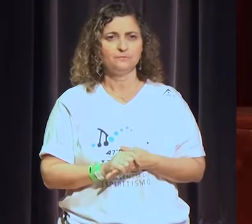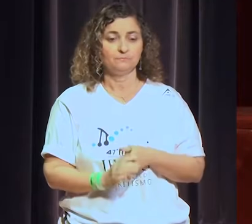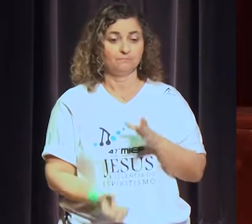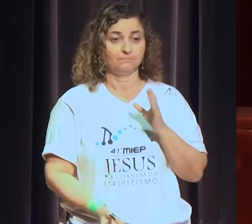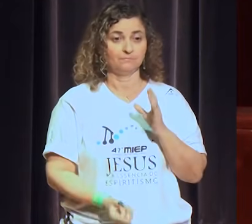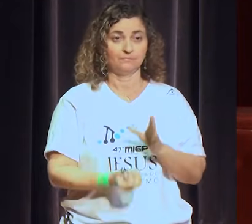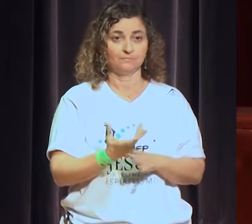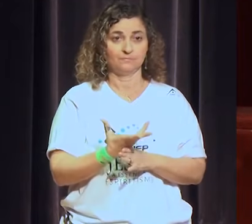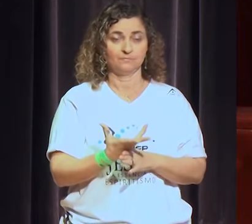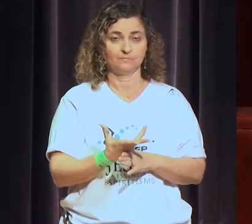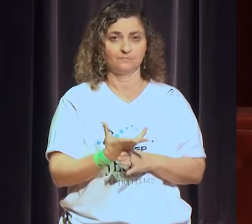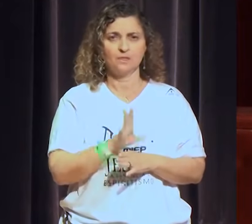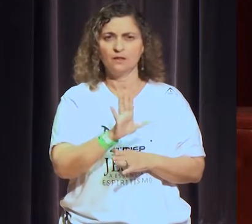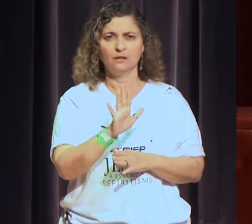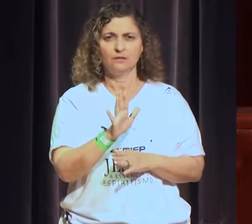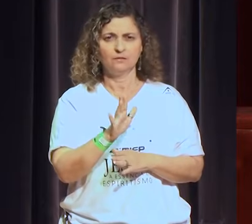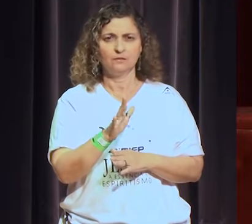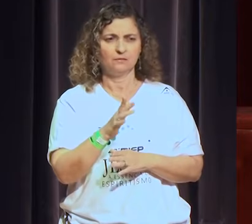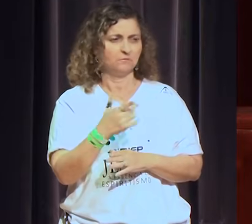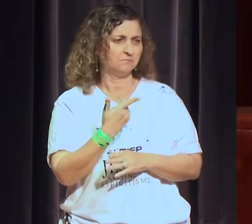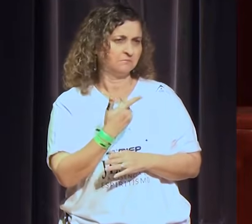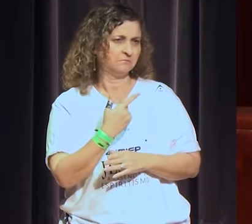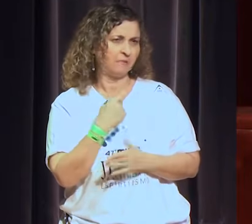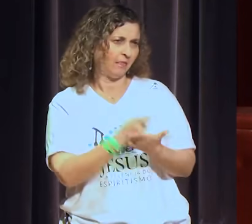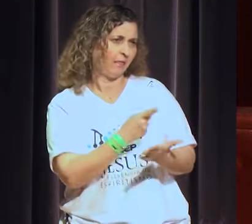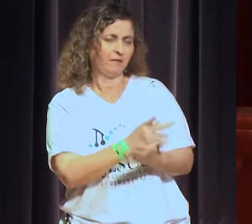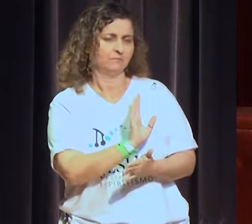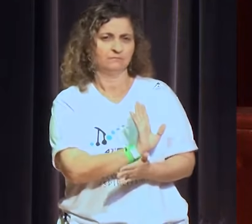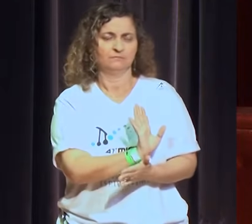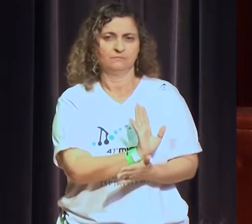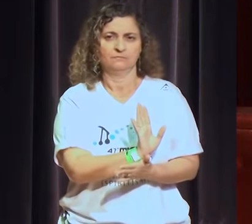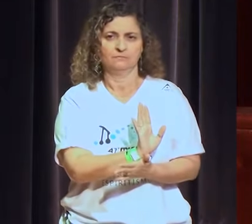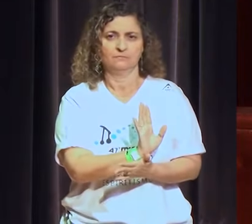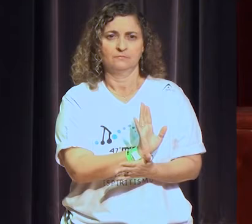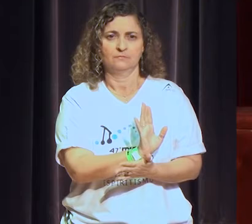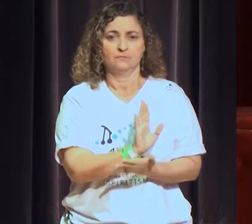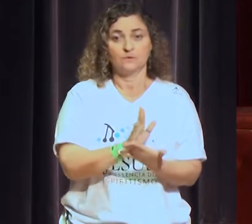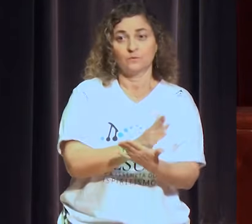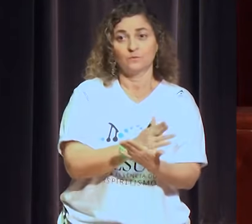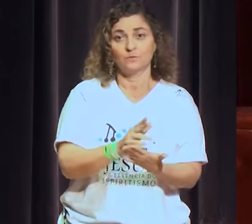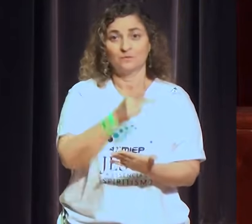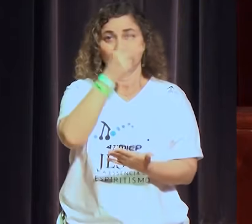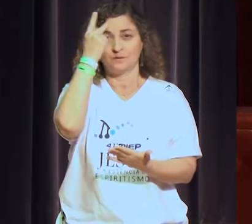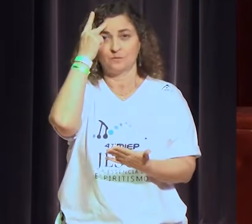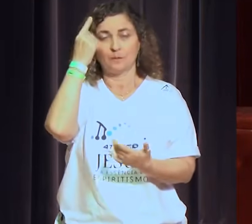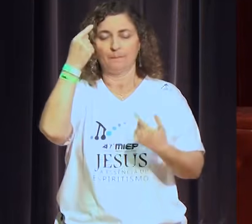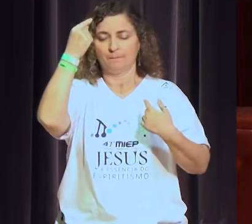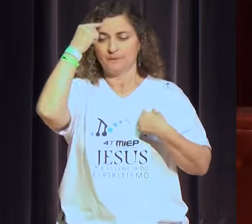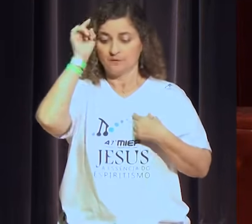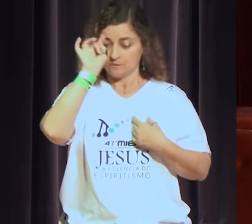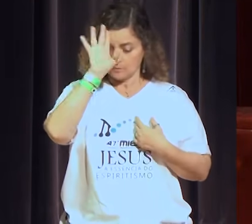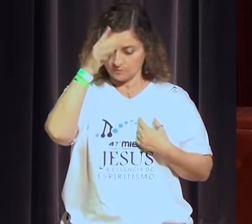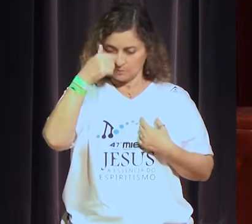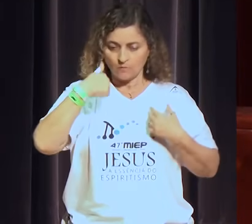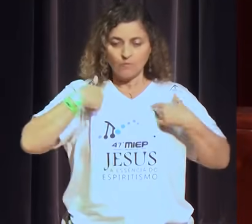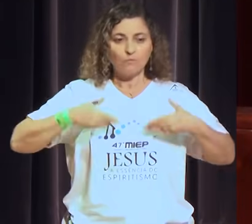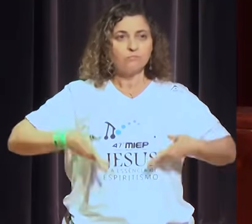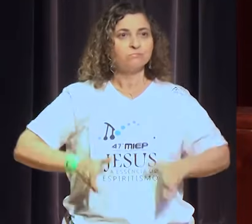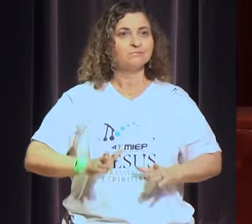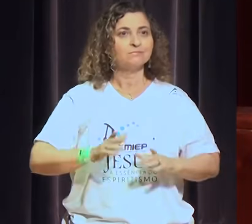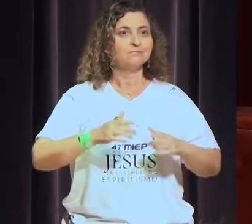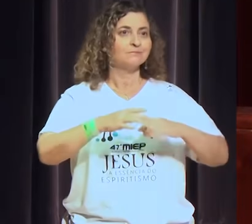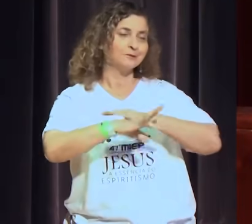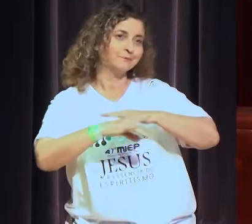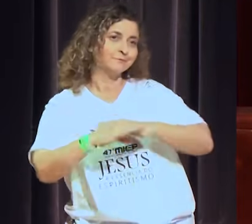acontecer esse fenômeno. Não é uma crítica. Às vezes, a gente se define pela cidade que nasceu, pelo estado que nasceu,